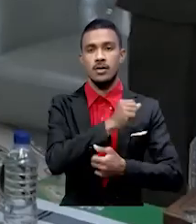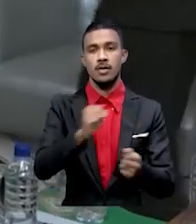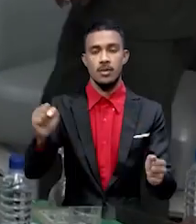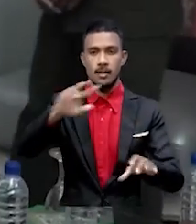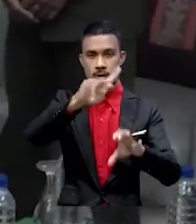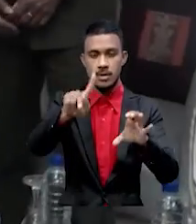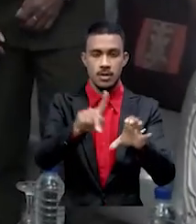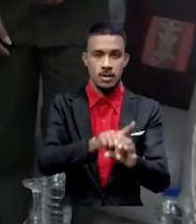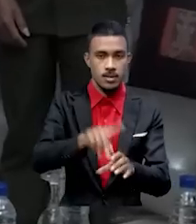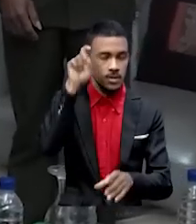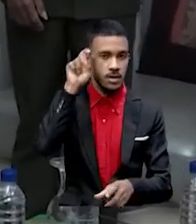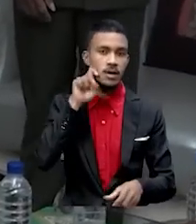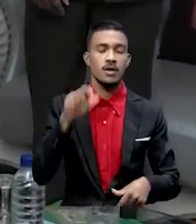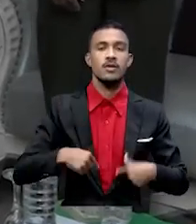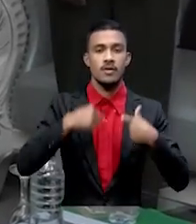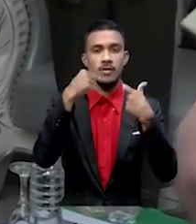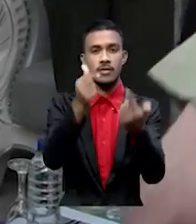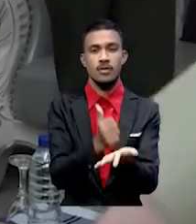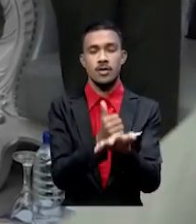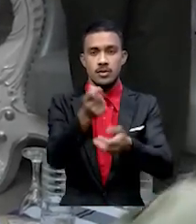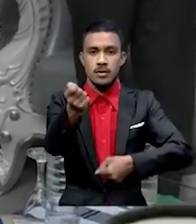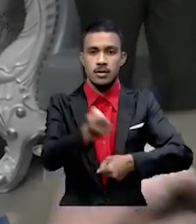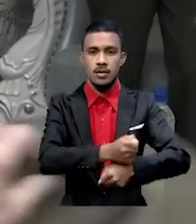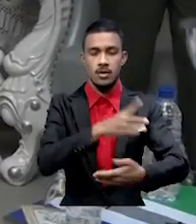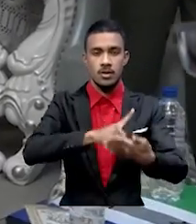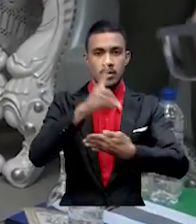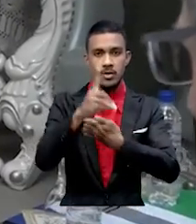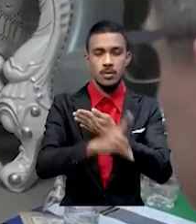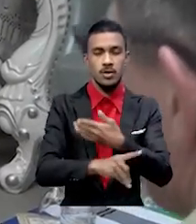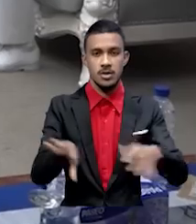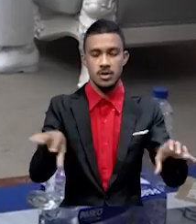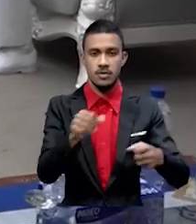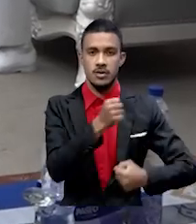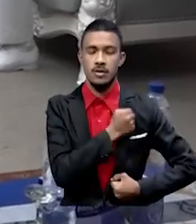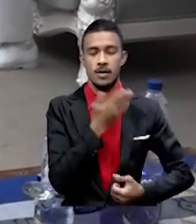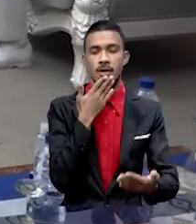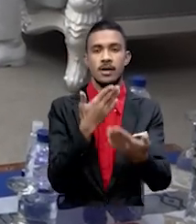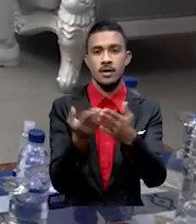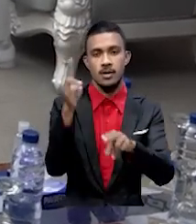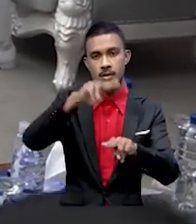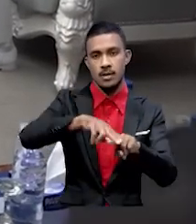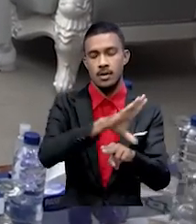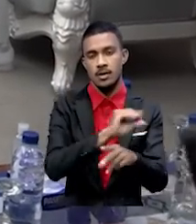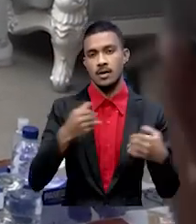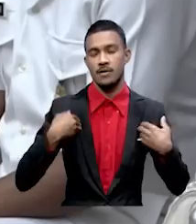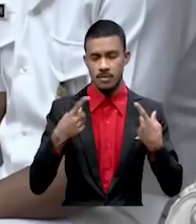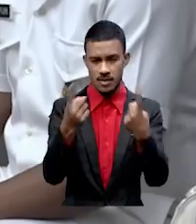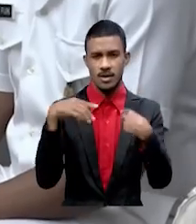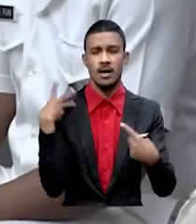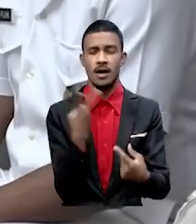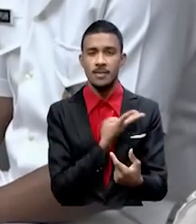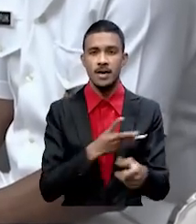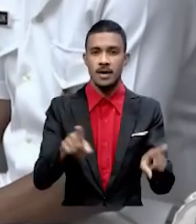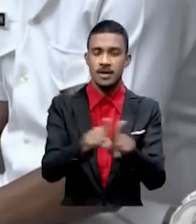for na fatin apoio no inspiração a tu desenvolvimento instituição FFDT de Acliutan. Nia foi uma ene ba amene ansa ko